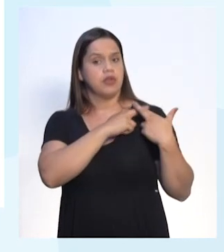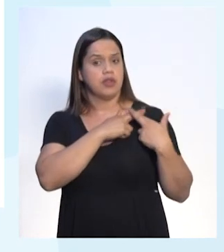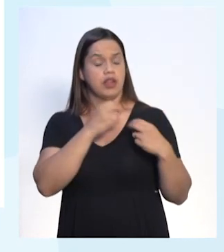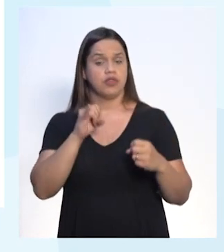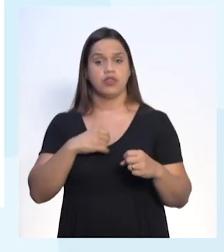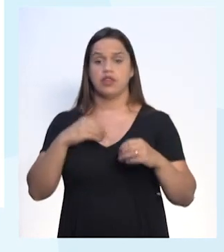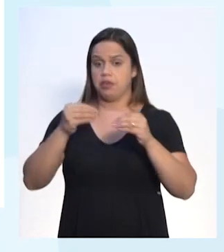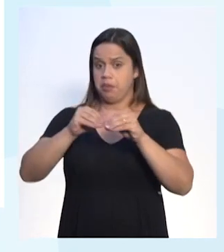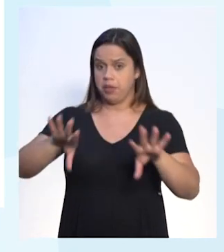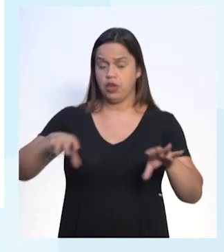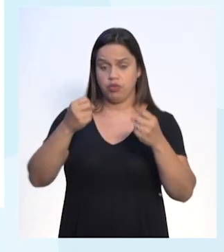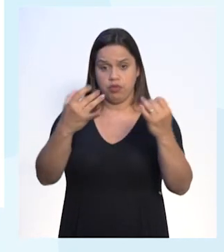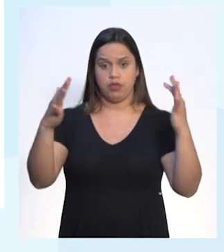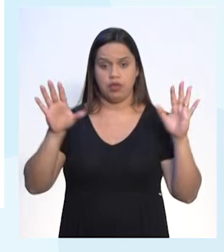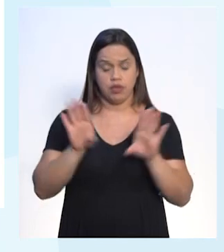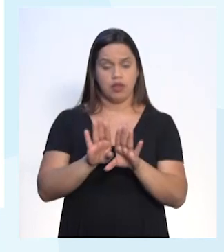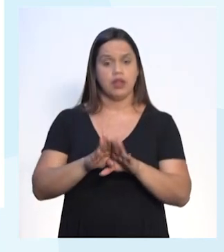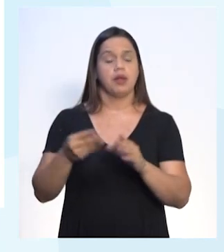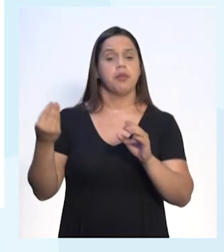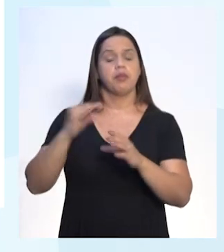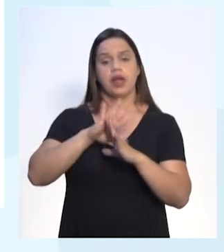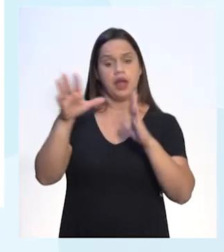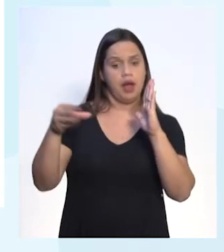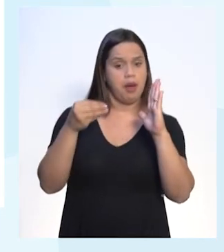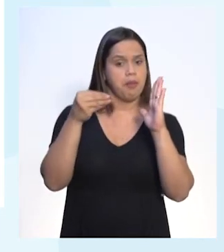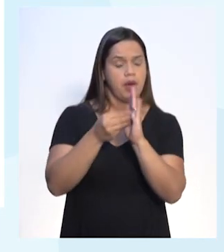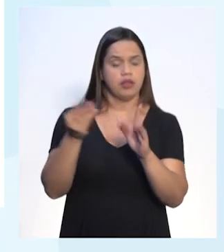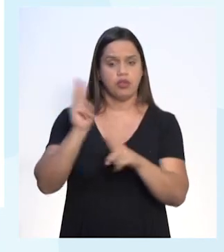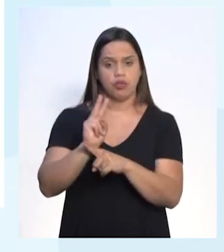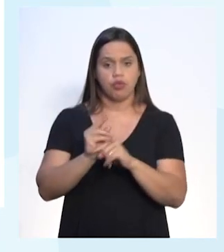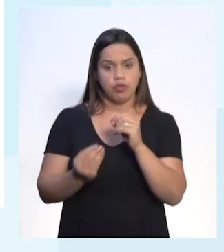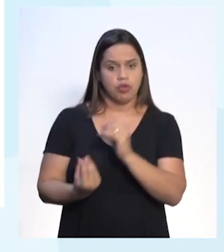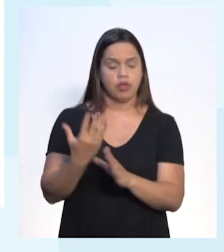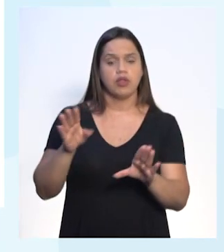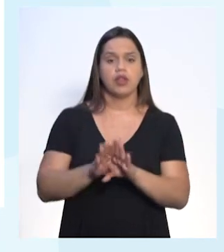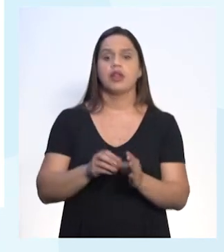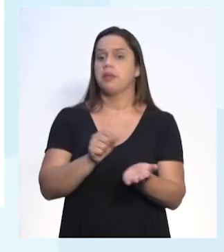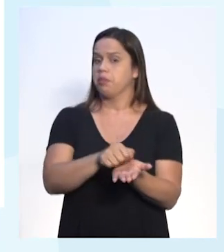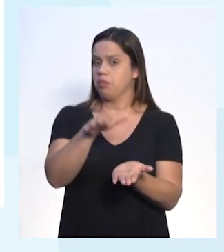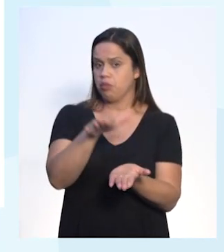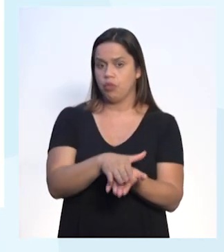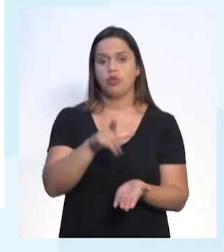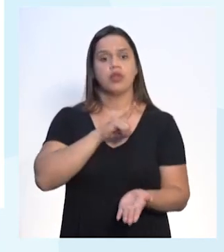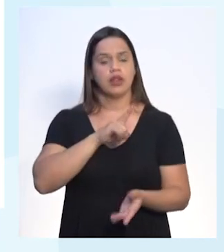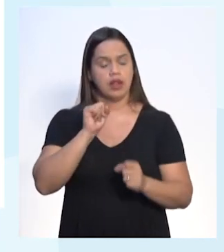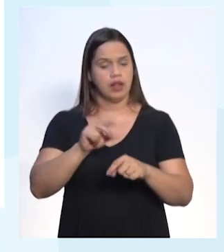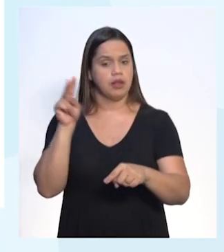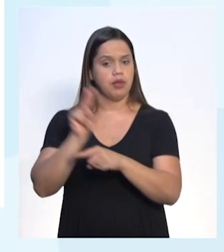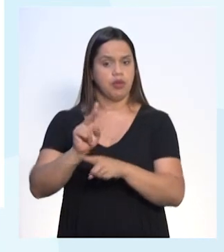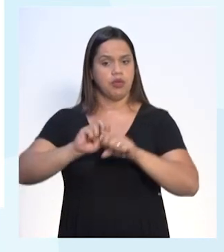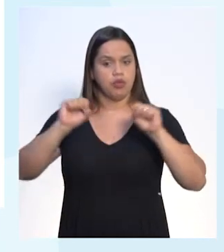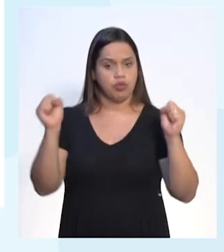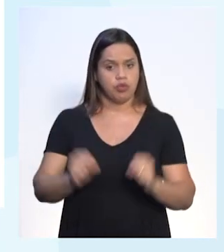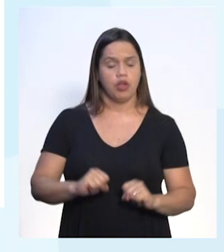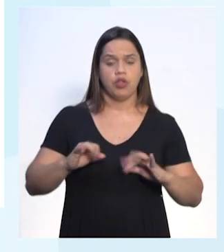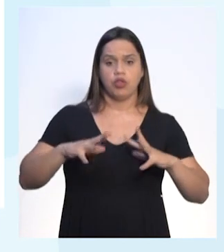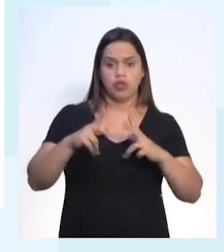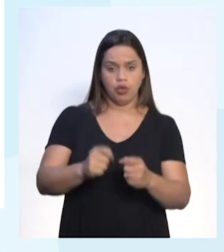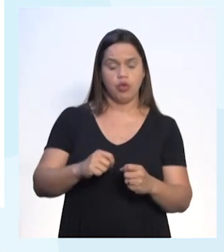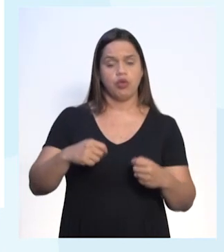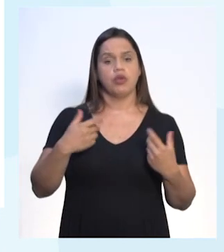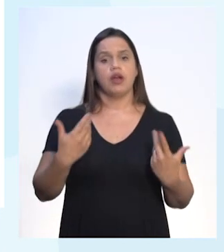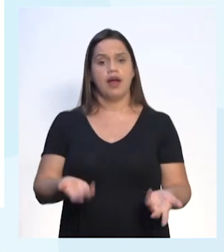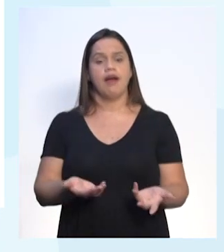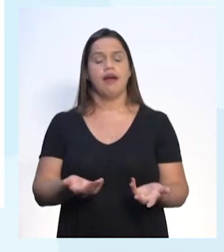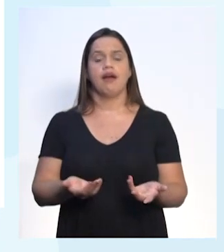meio ambiente, regeneração da Mata Atlântica, infrações e punições, sistema de conservação, que